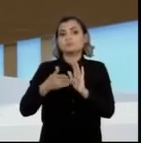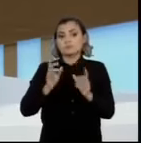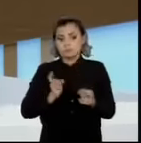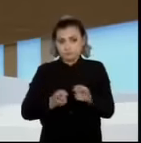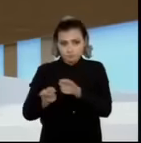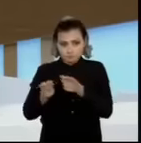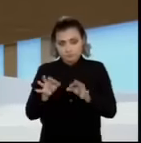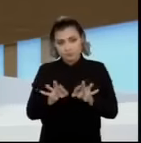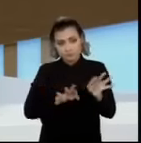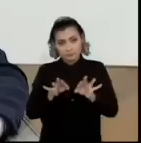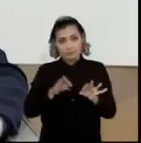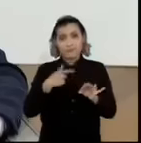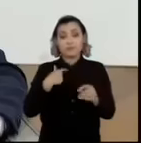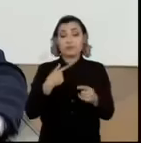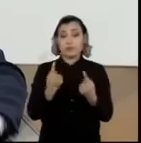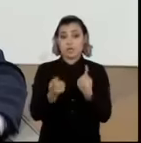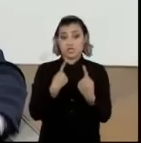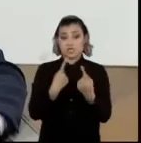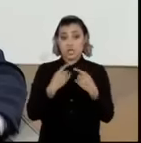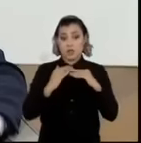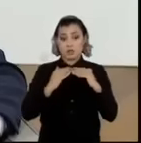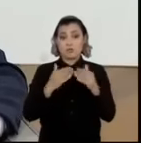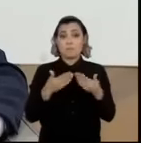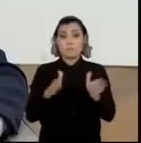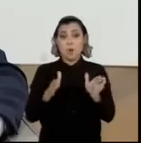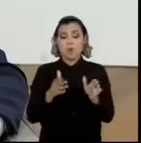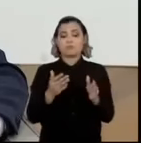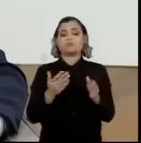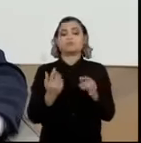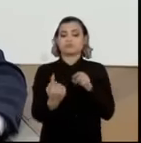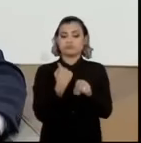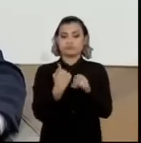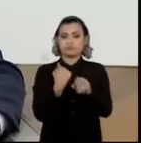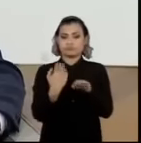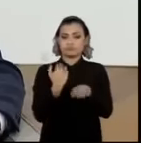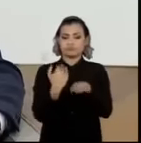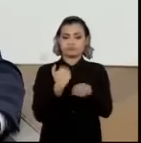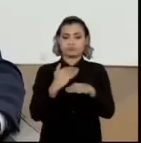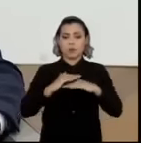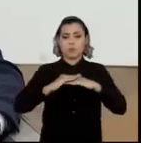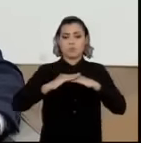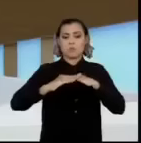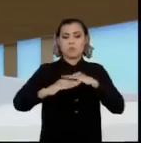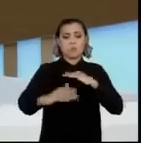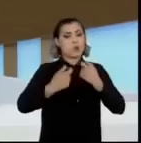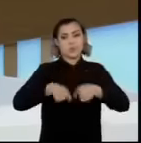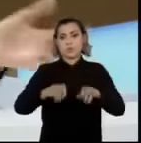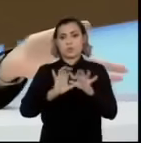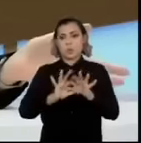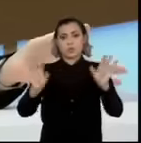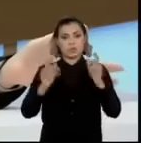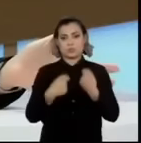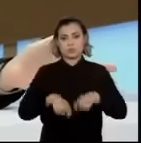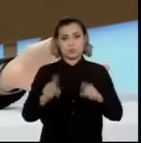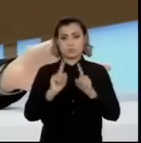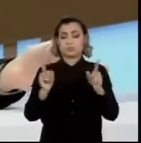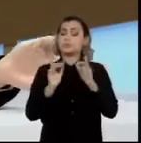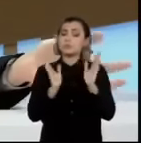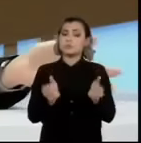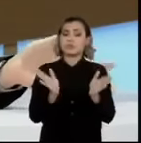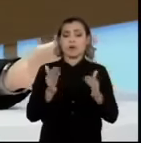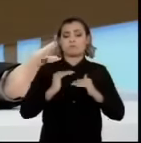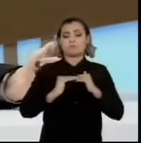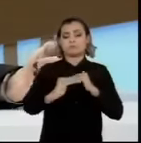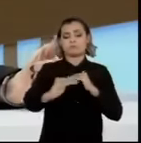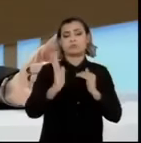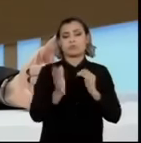ele diz que as estradas já abertas não precisariam de licenciamento para pavimentação. Sem licenciamento ambiental, como é que o